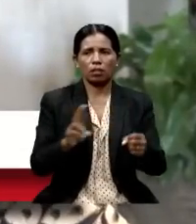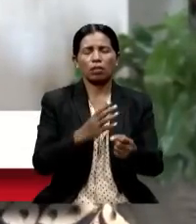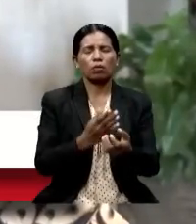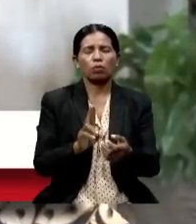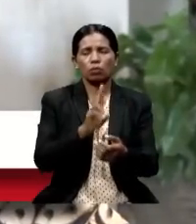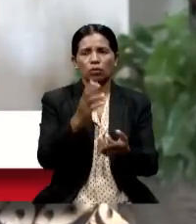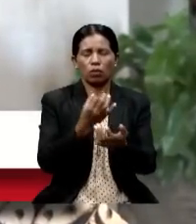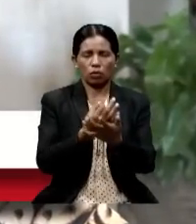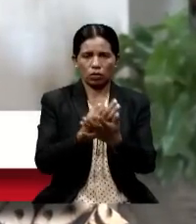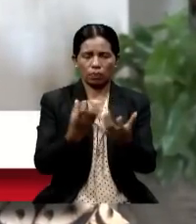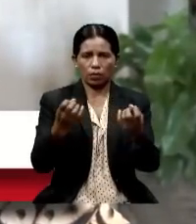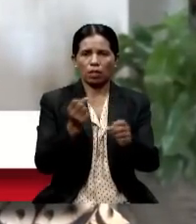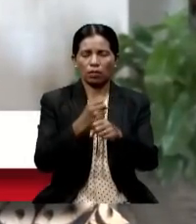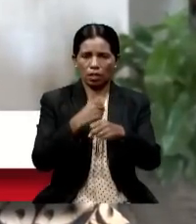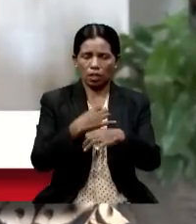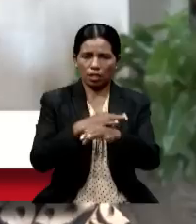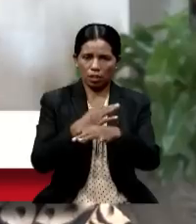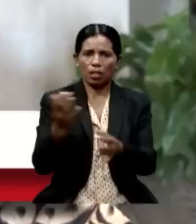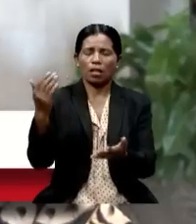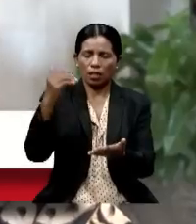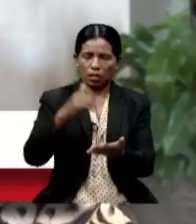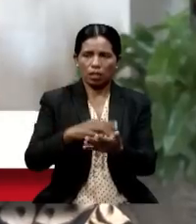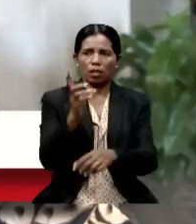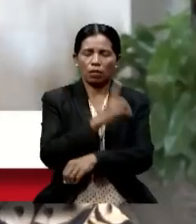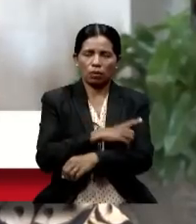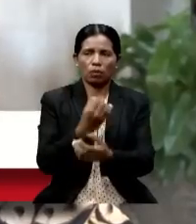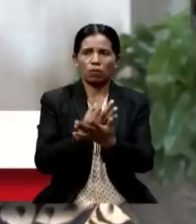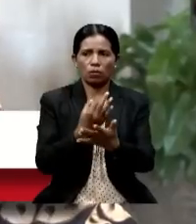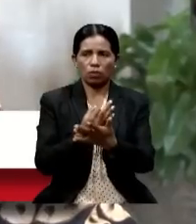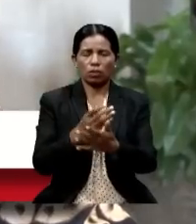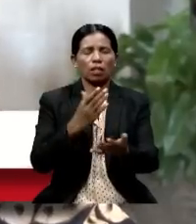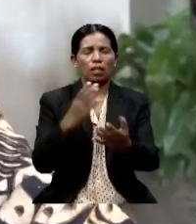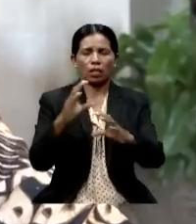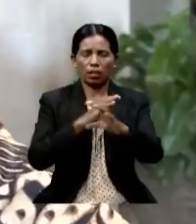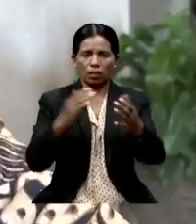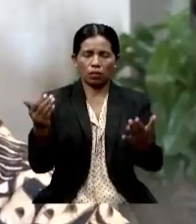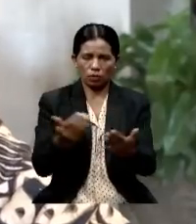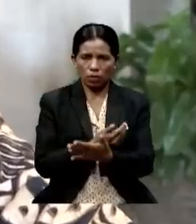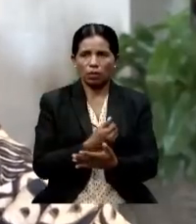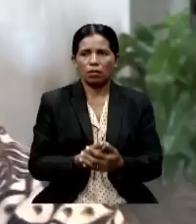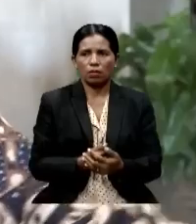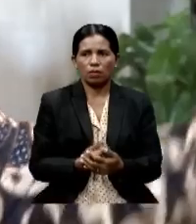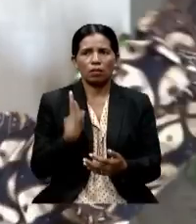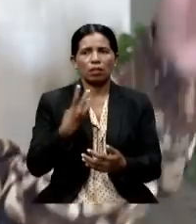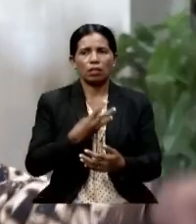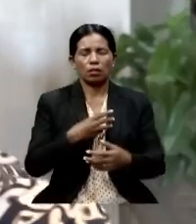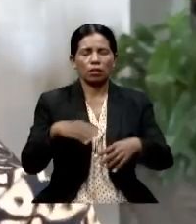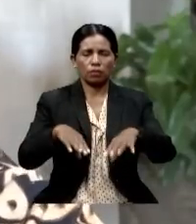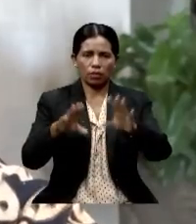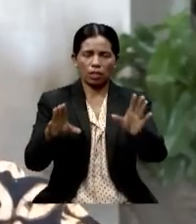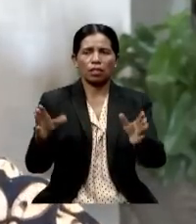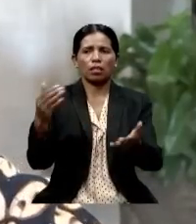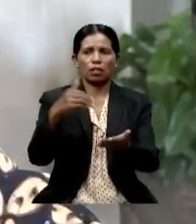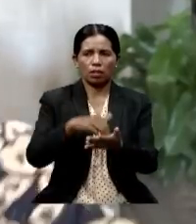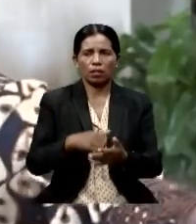bara para to hal manutenção que lolos osane para sosa fare kareta faune, então vai seda. Tanto halo